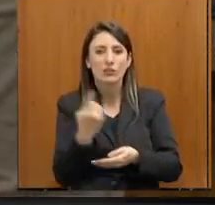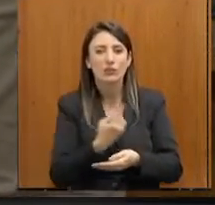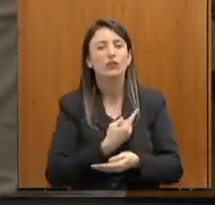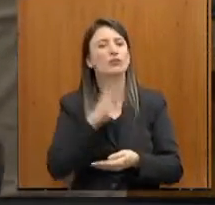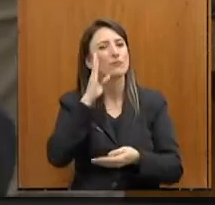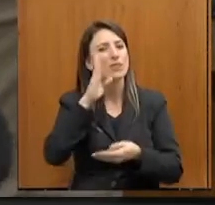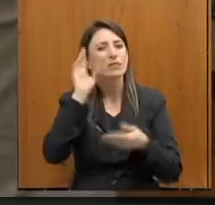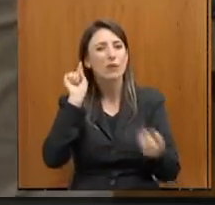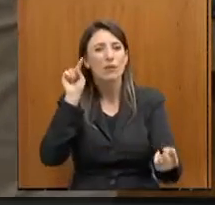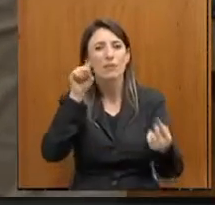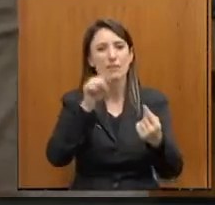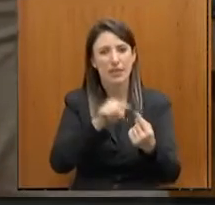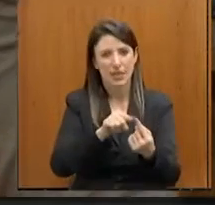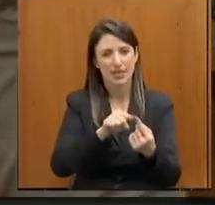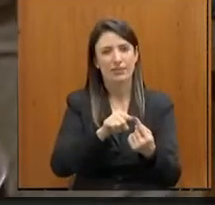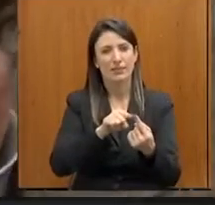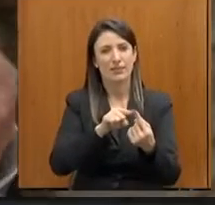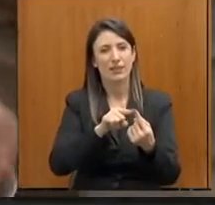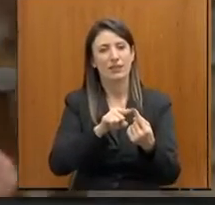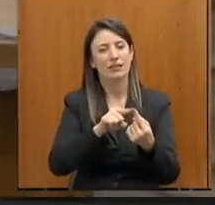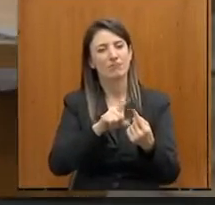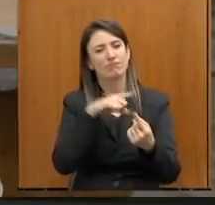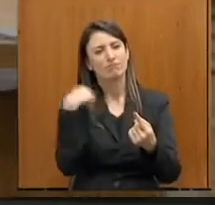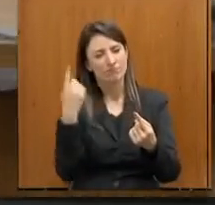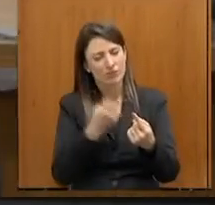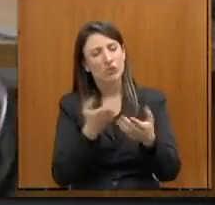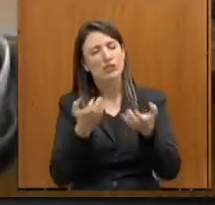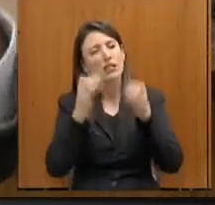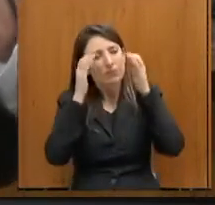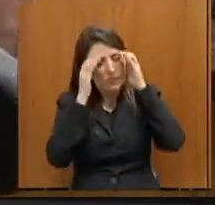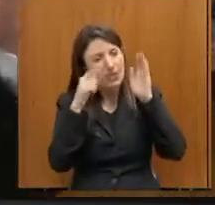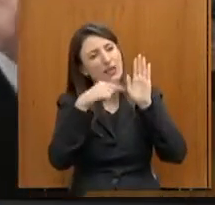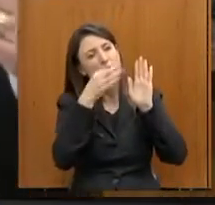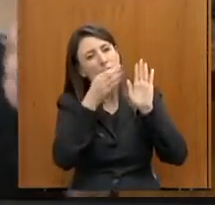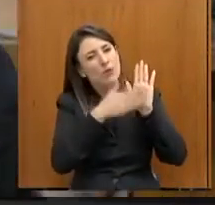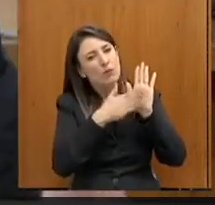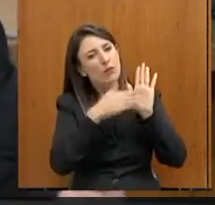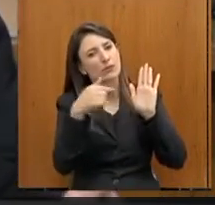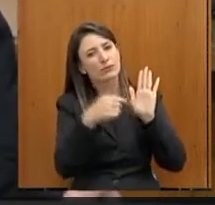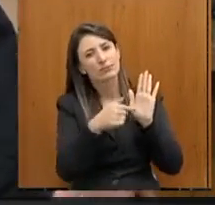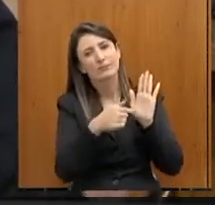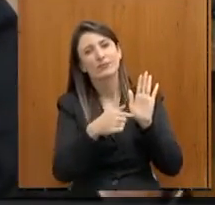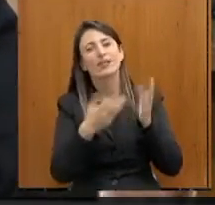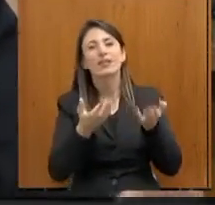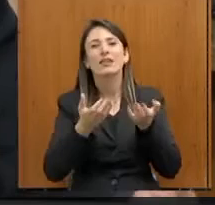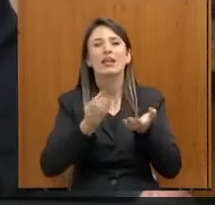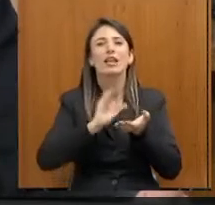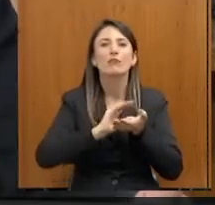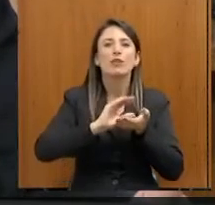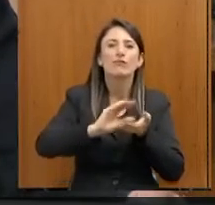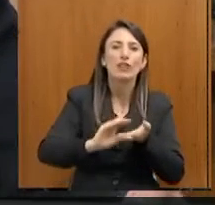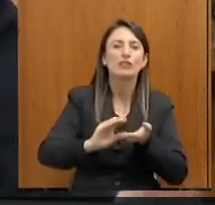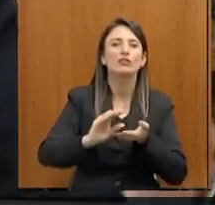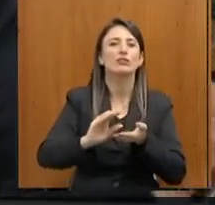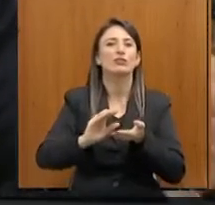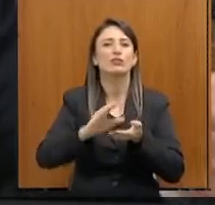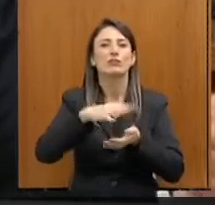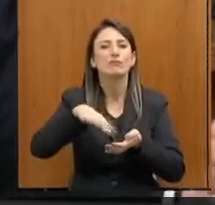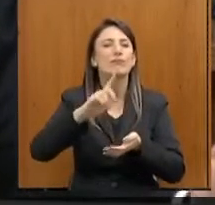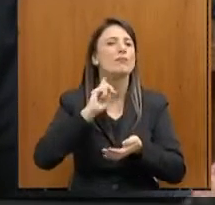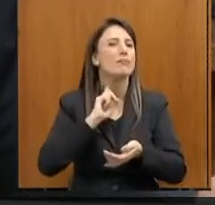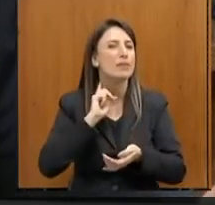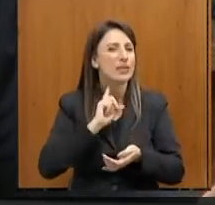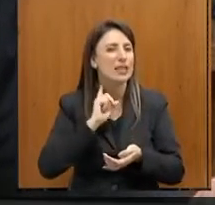meta O Nosso propósito é um propósito de investir em Minas